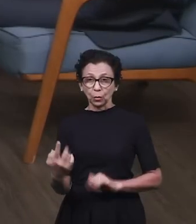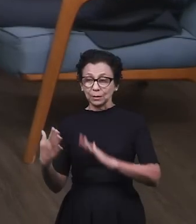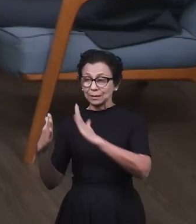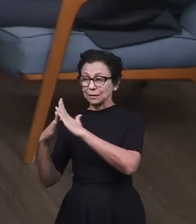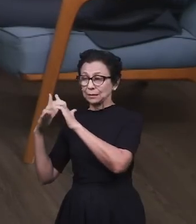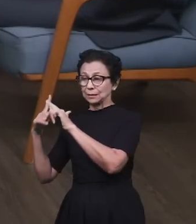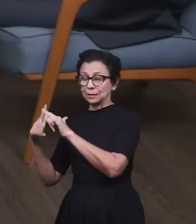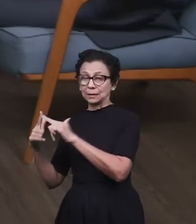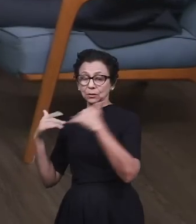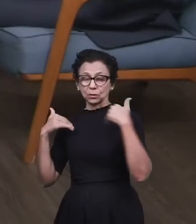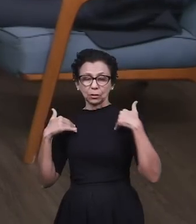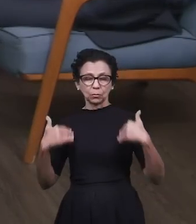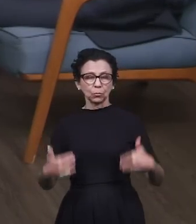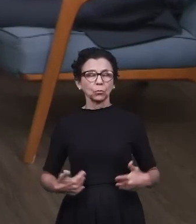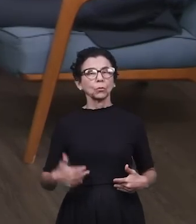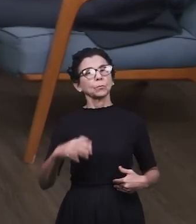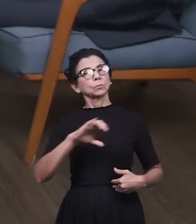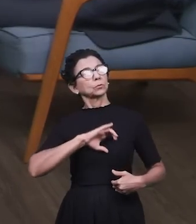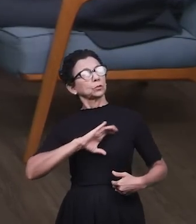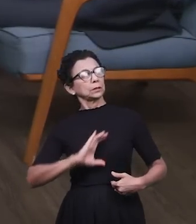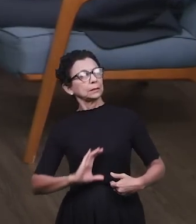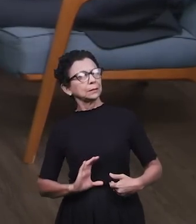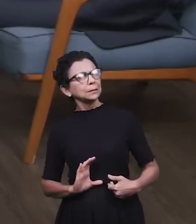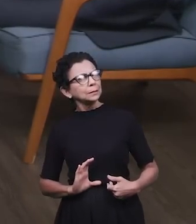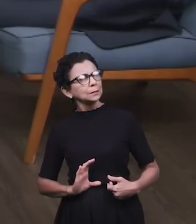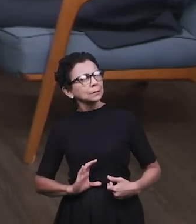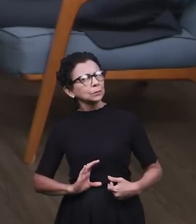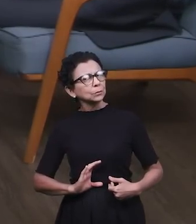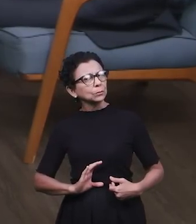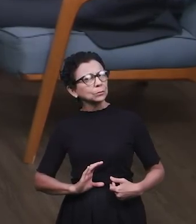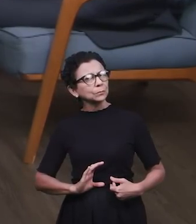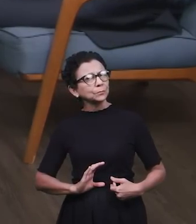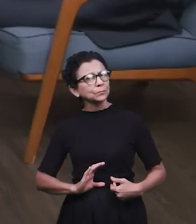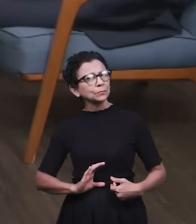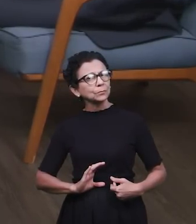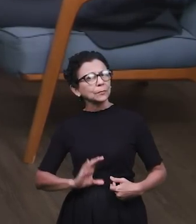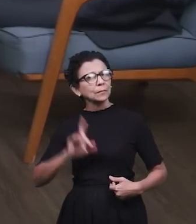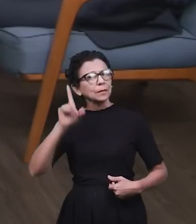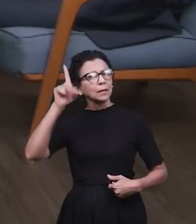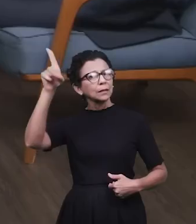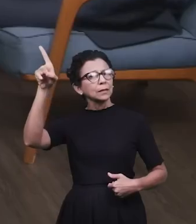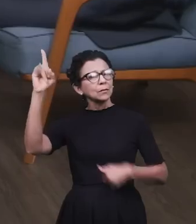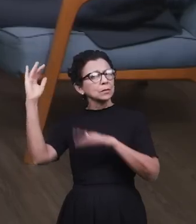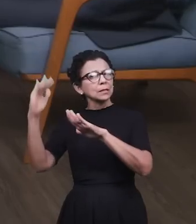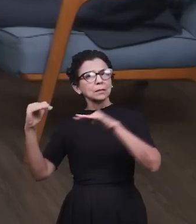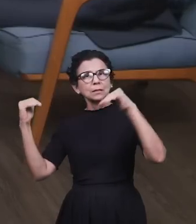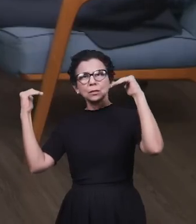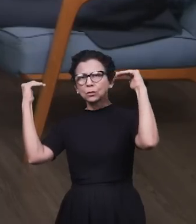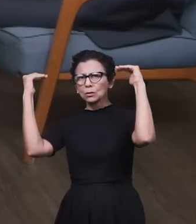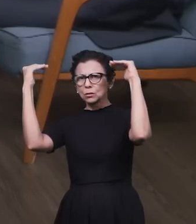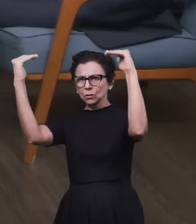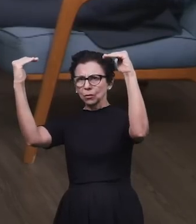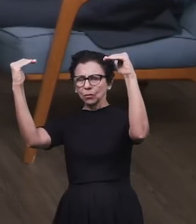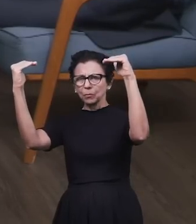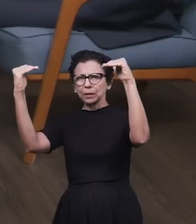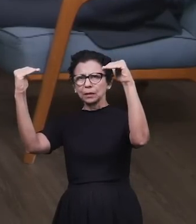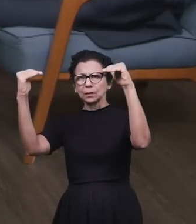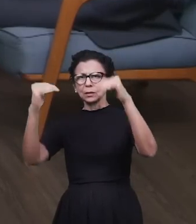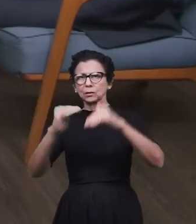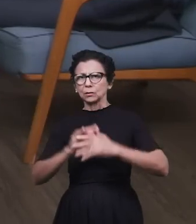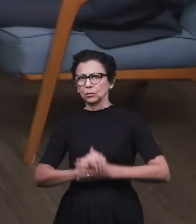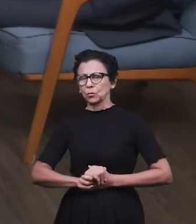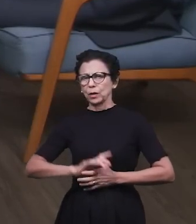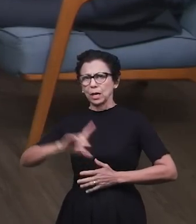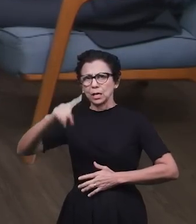corpo. A preeminência é dele. Ele tem todo o sistema